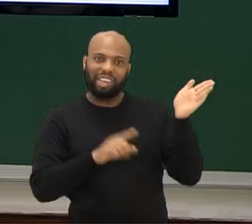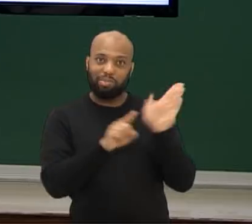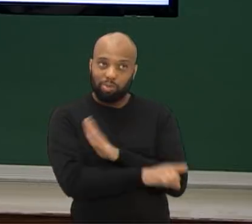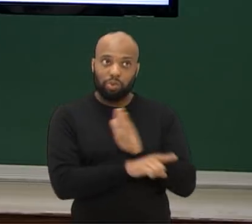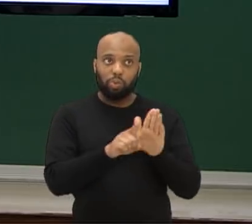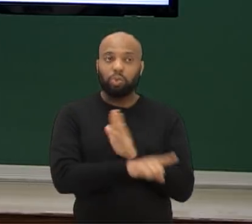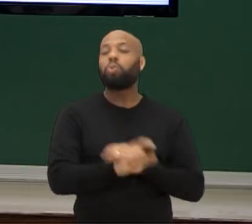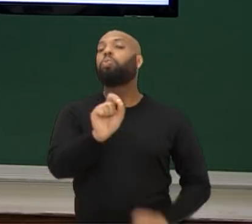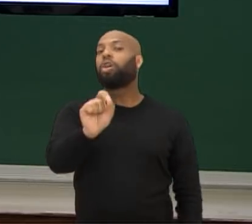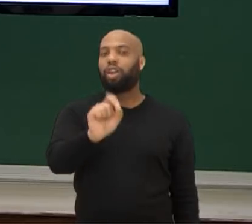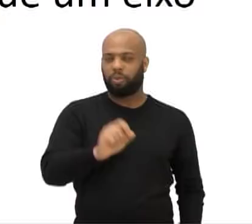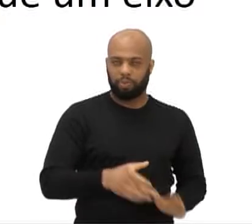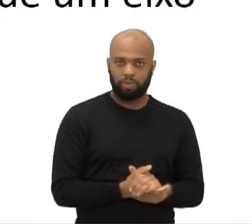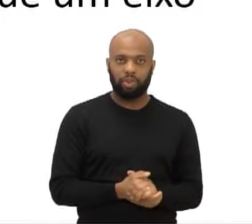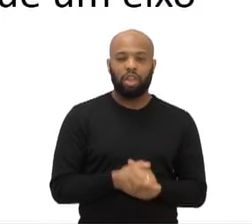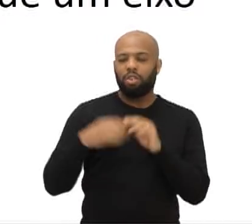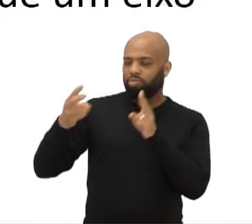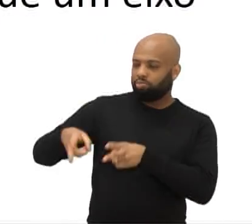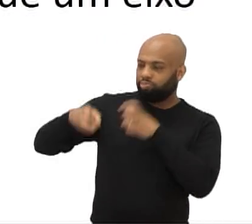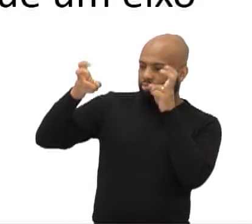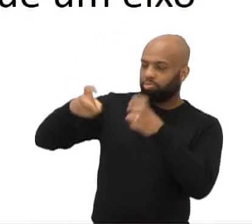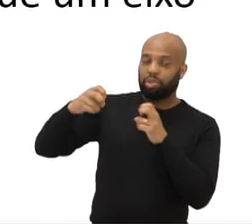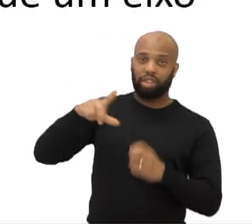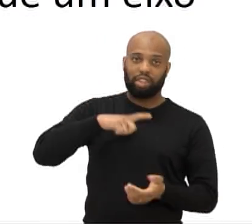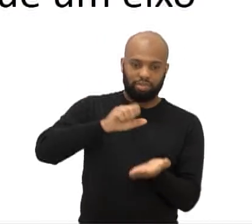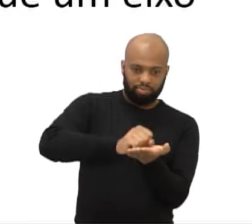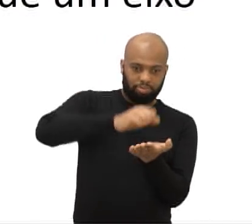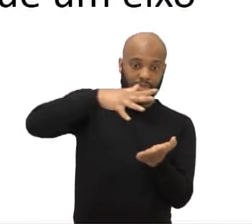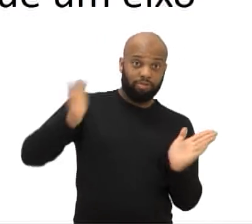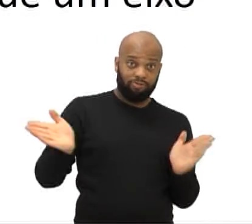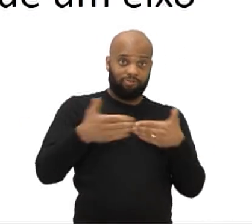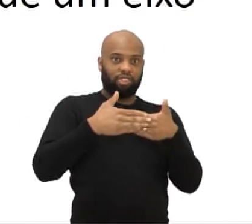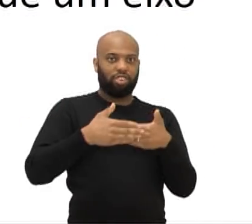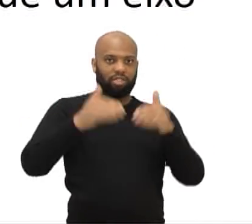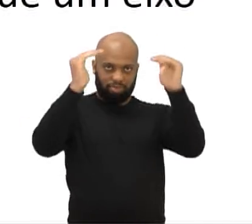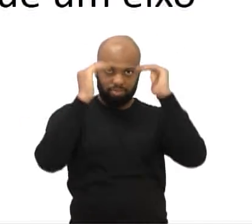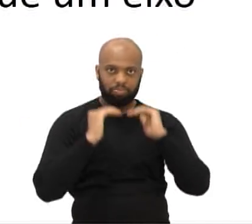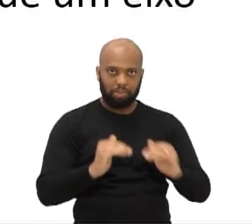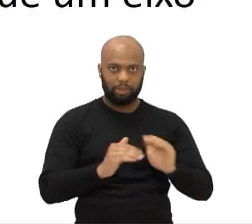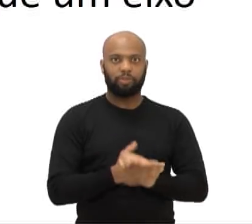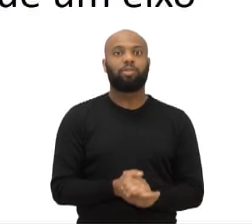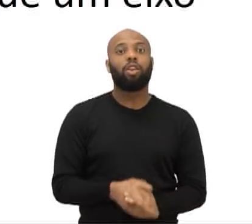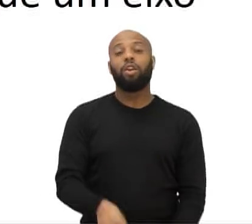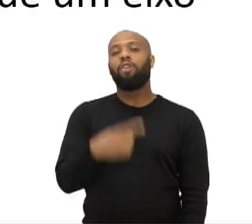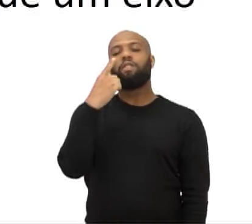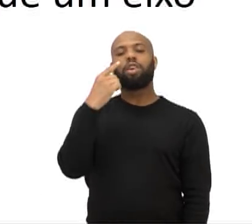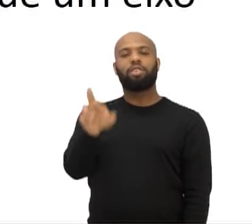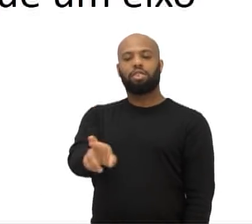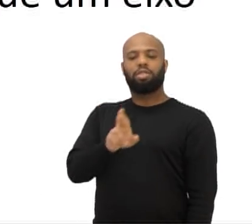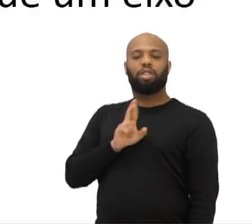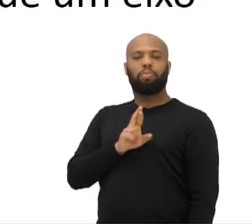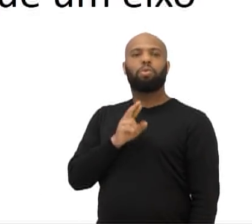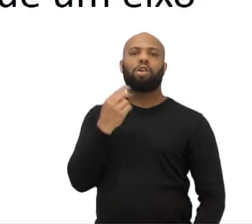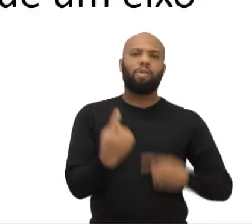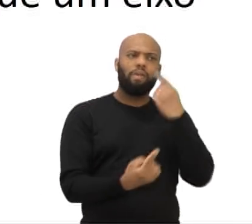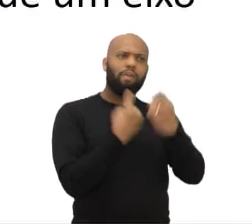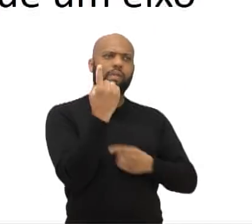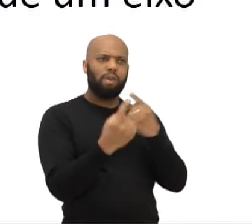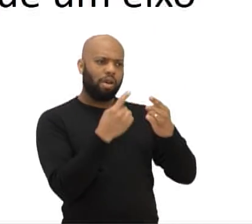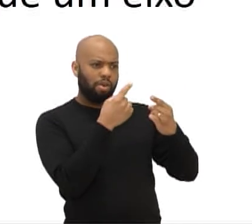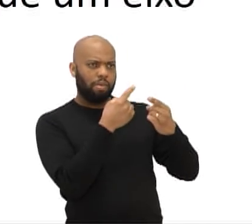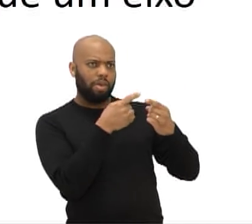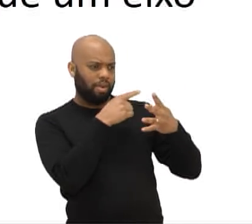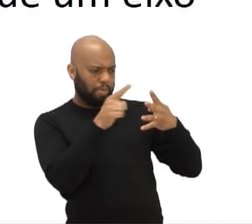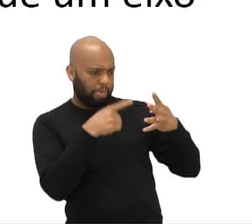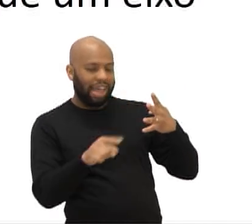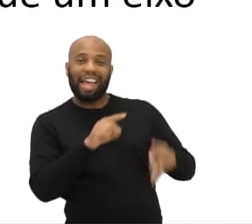ele pergunta para vocês, observe os polígonos abaixo e responda quais